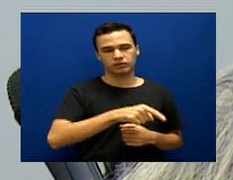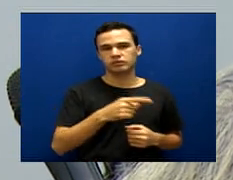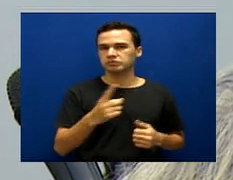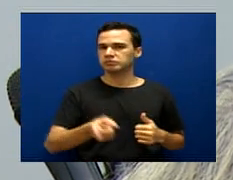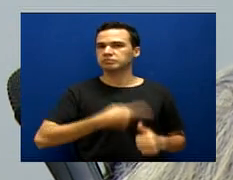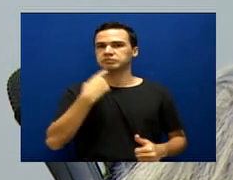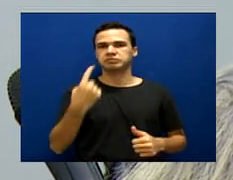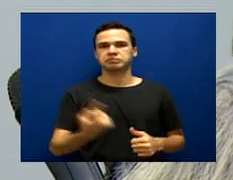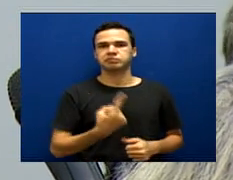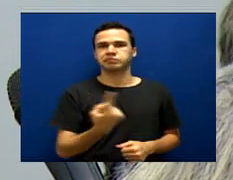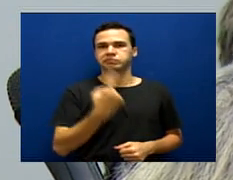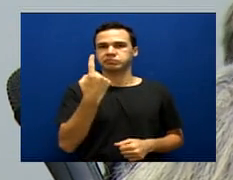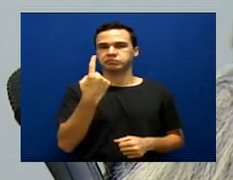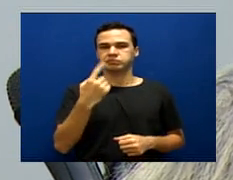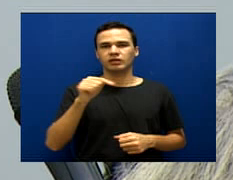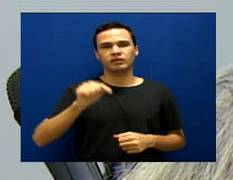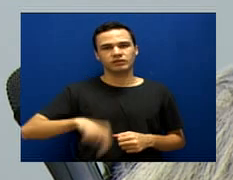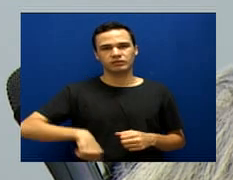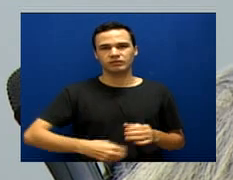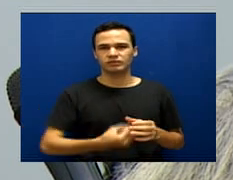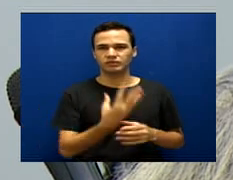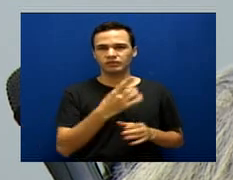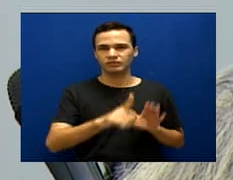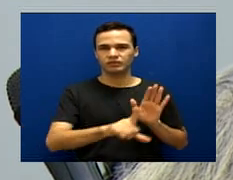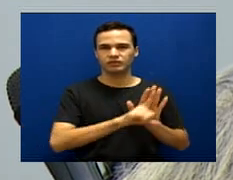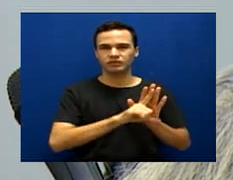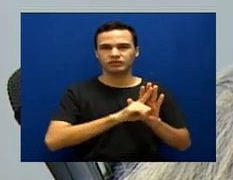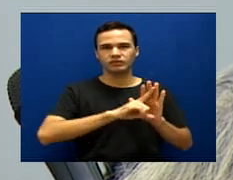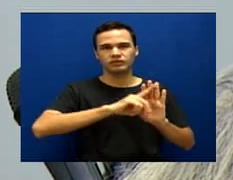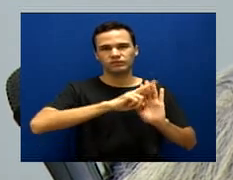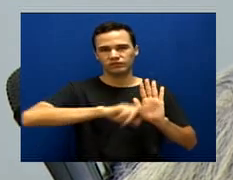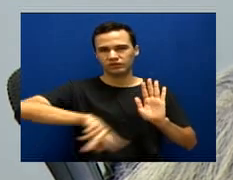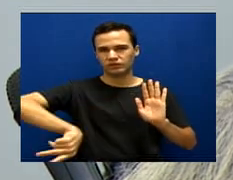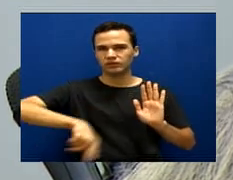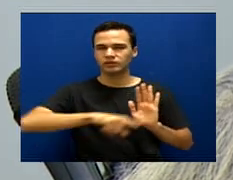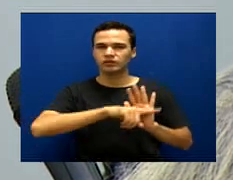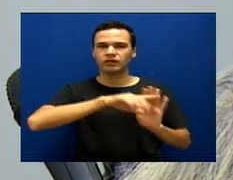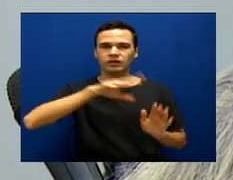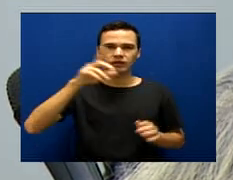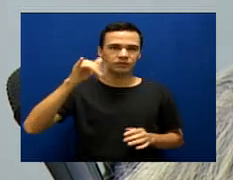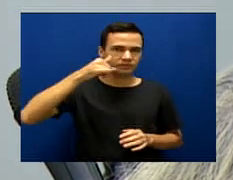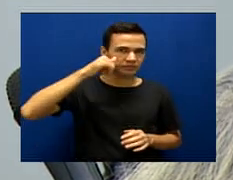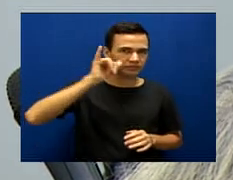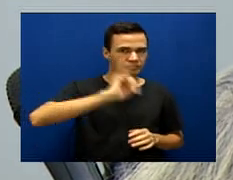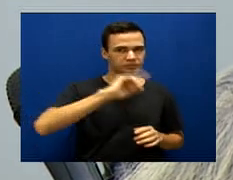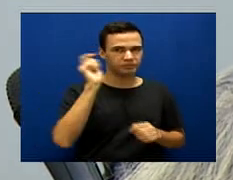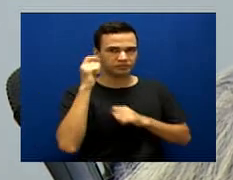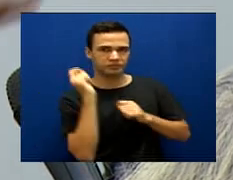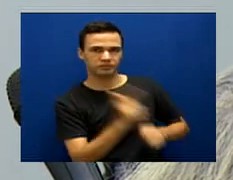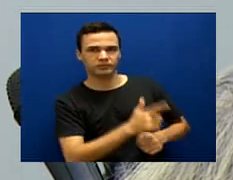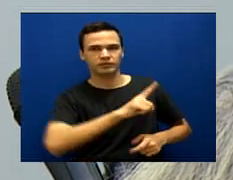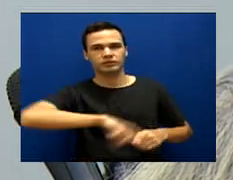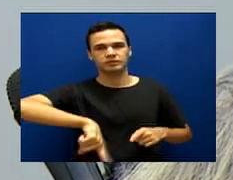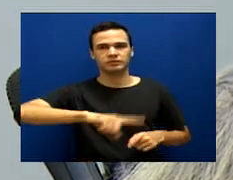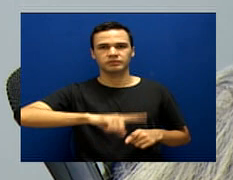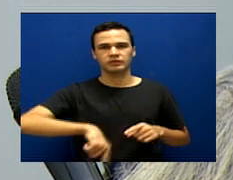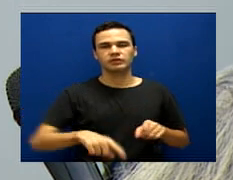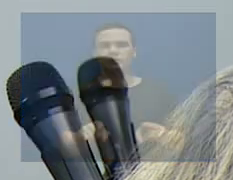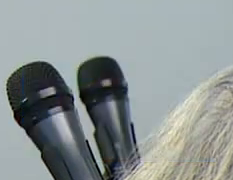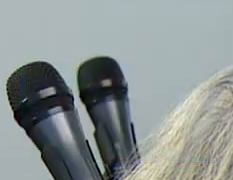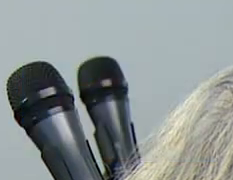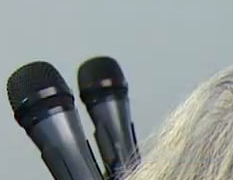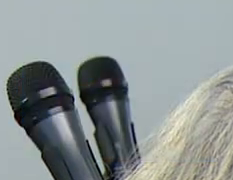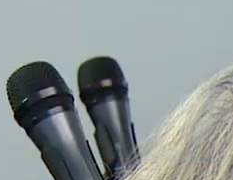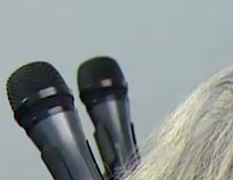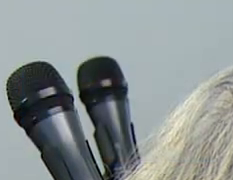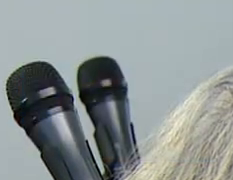pioneira na formulação de legislação com a proibição de rodeios. Então, assim, no município, a coisa,